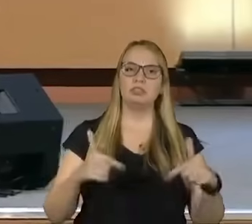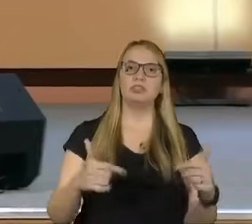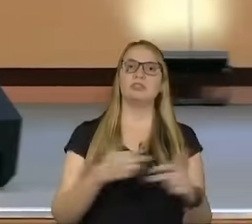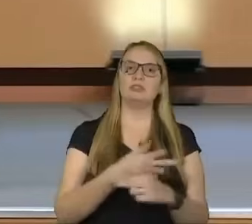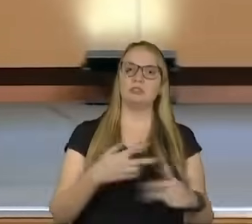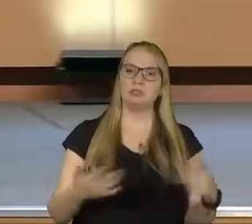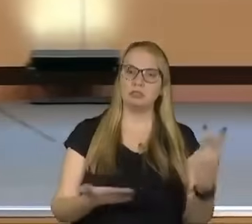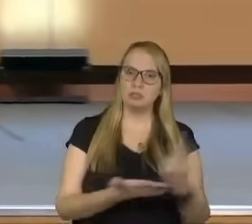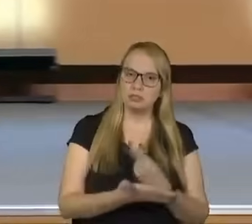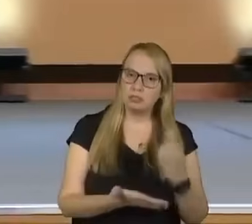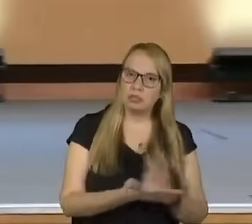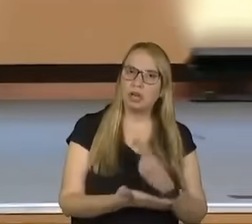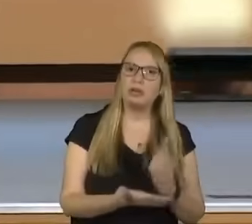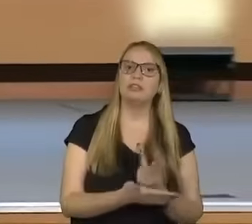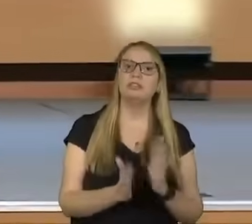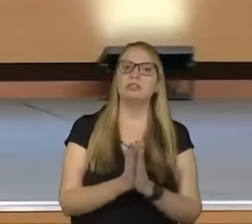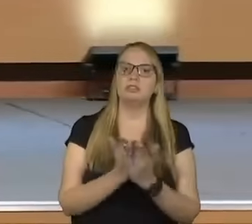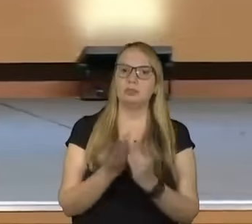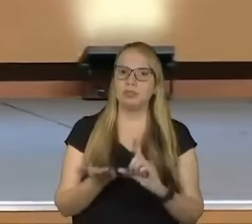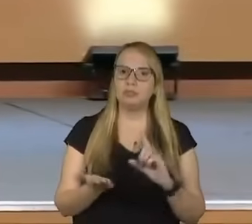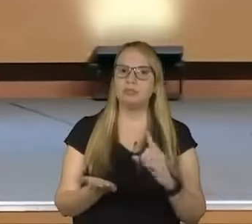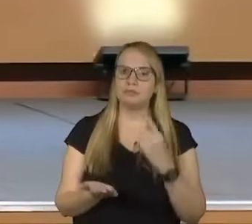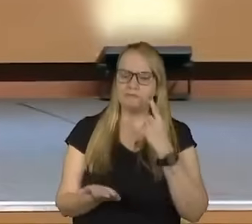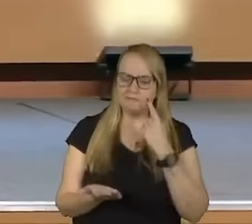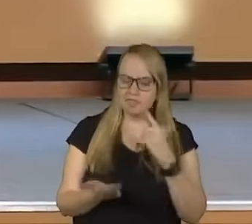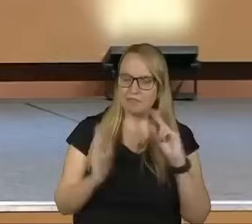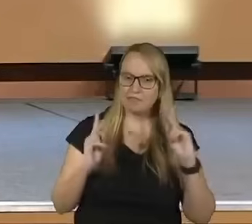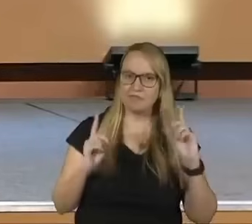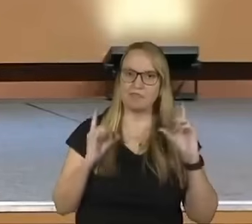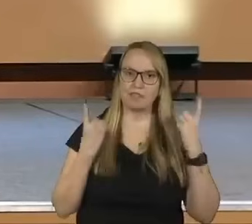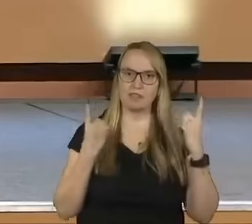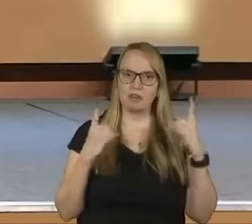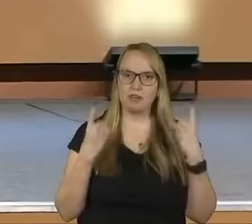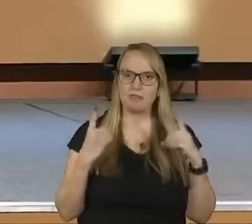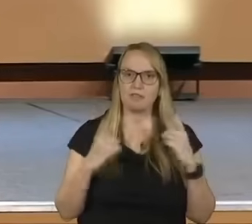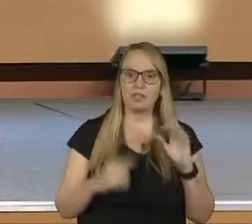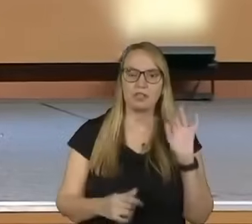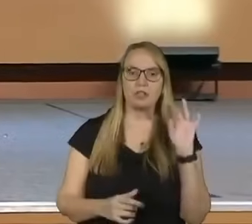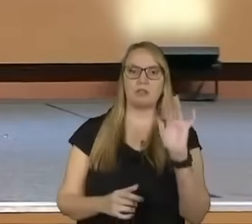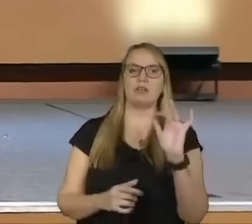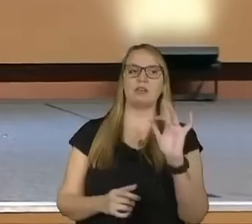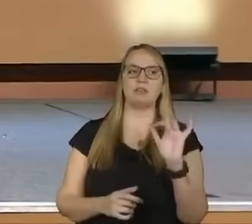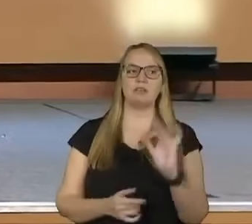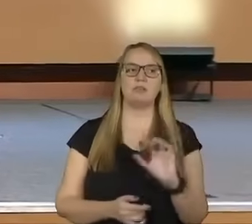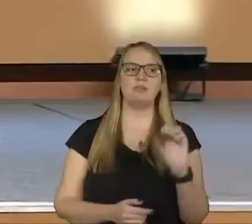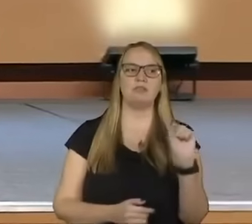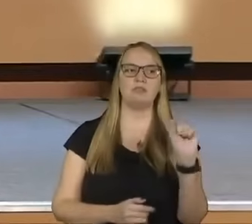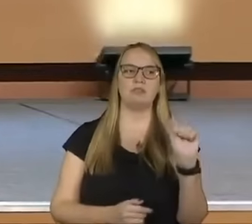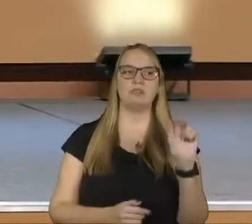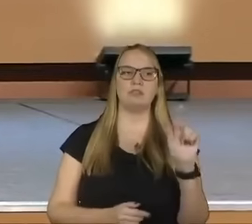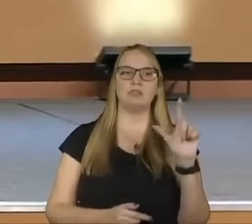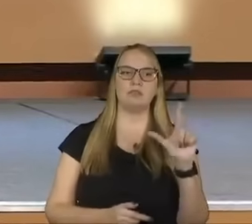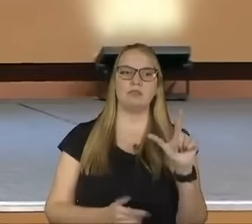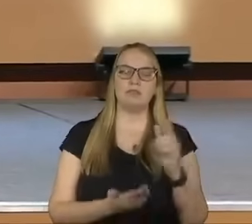quando eu olho pra Bíblia e vejo Davi não querendo tocar em Saul Saul